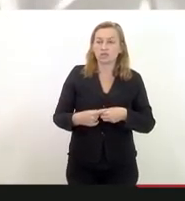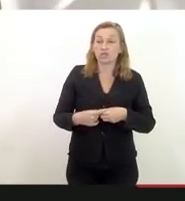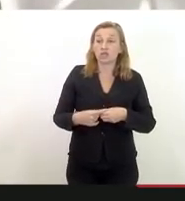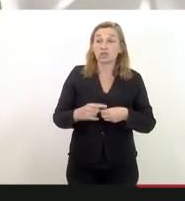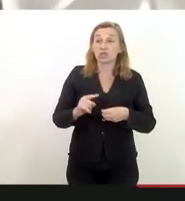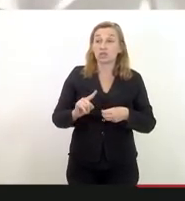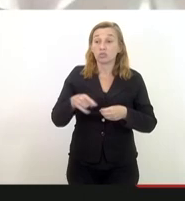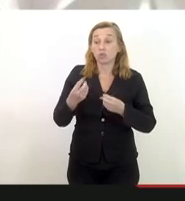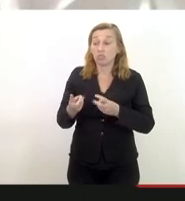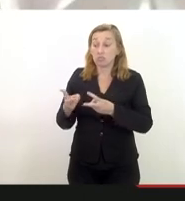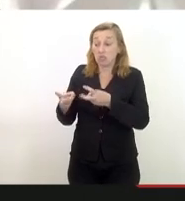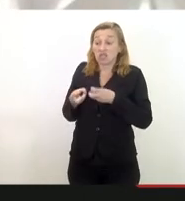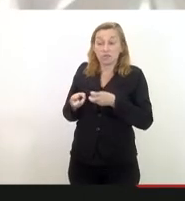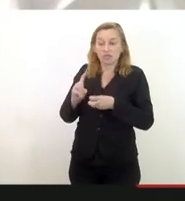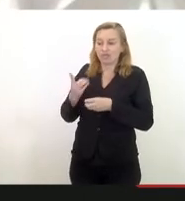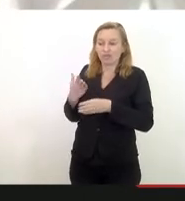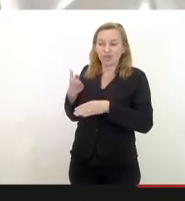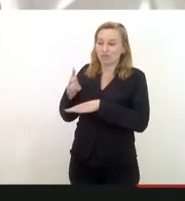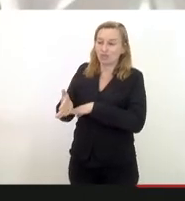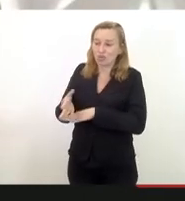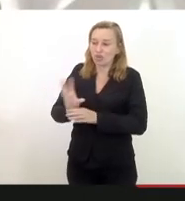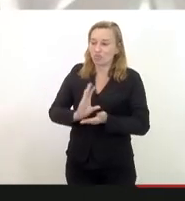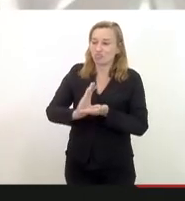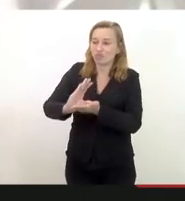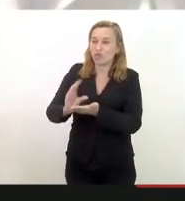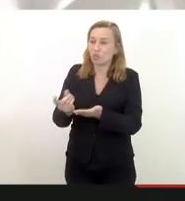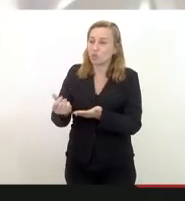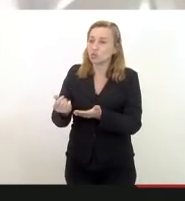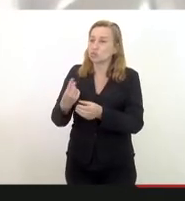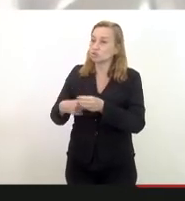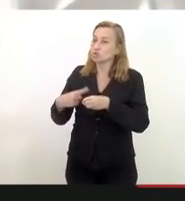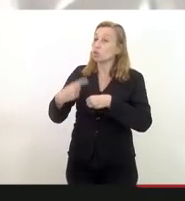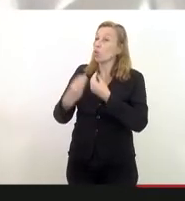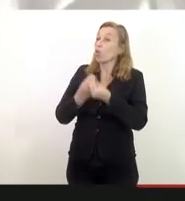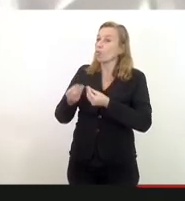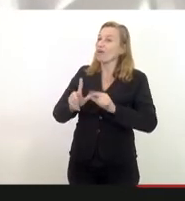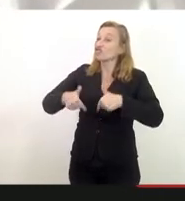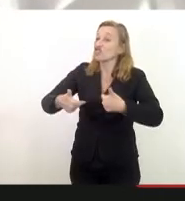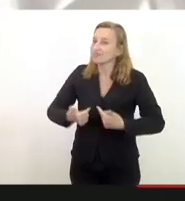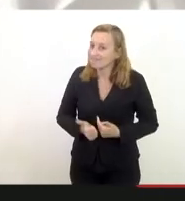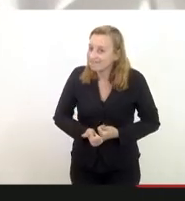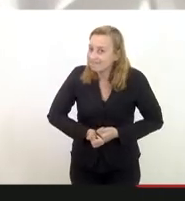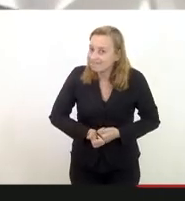houve aplicação desses recursos no município? Como deve proceder?